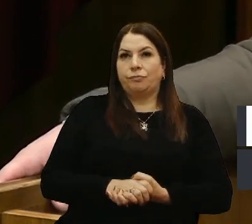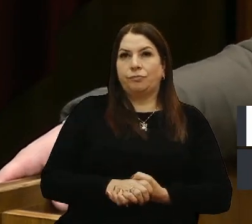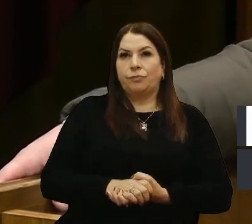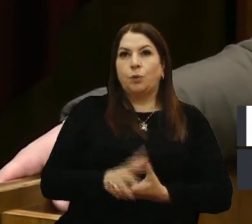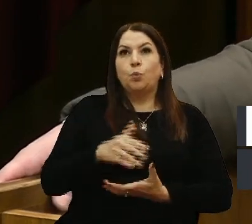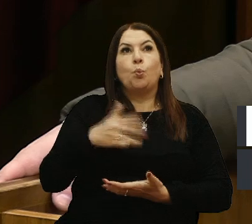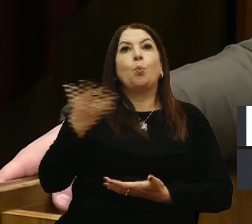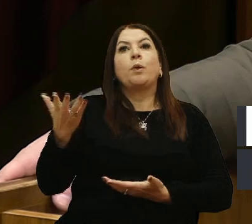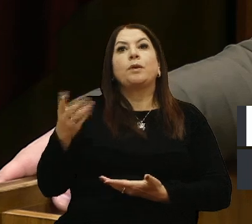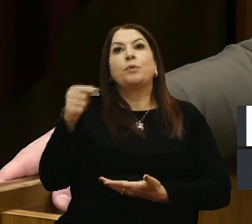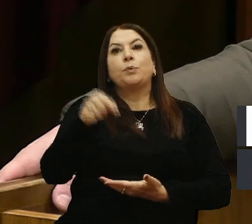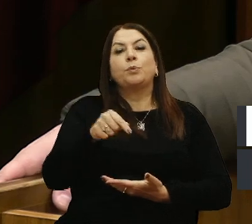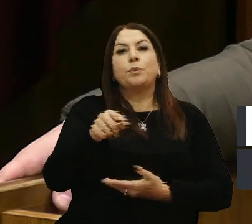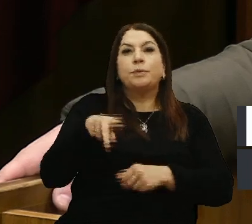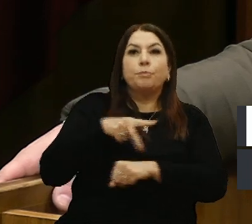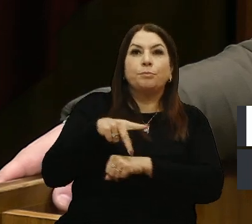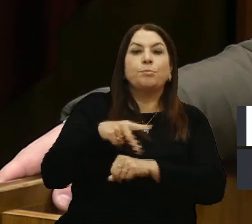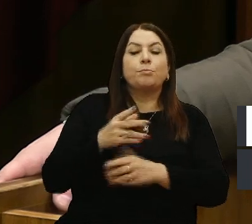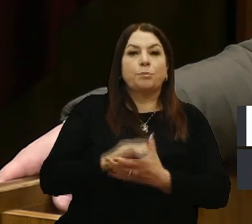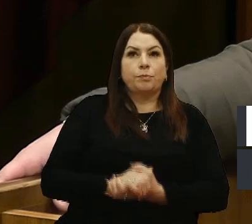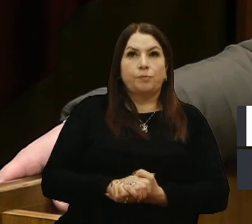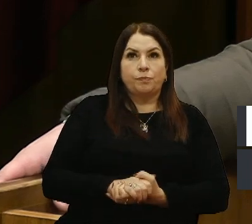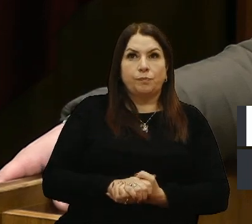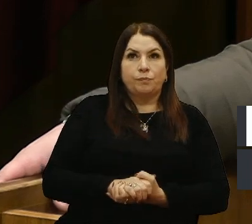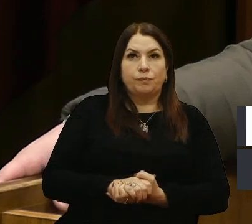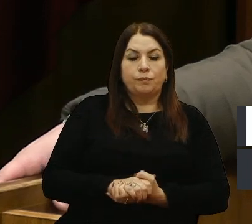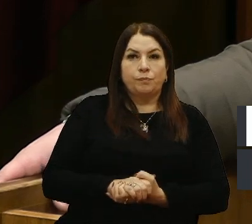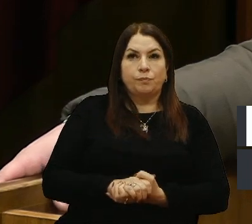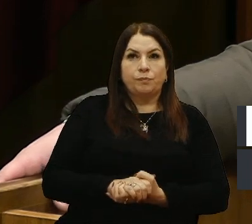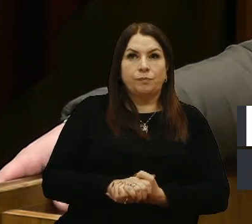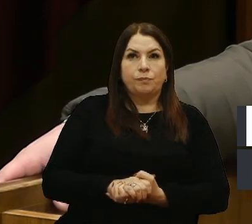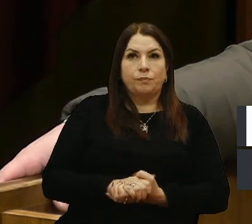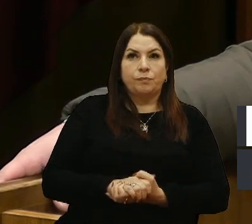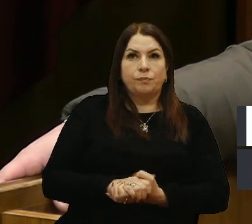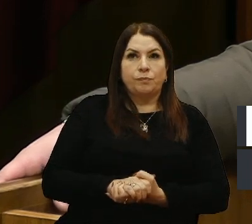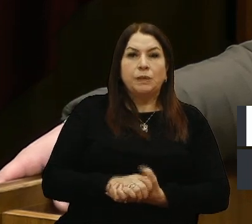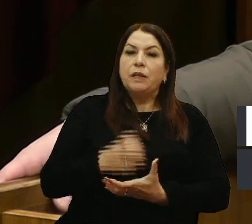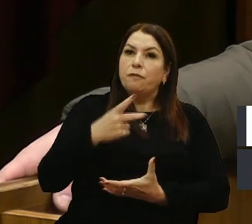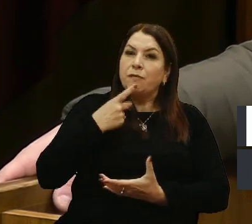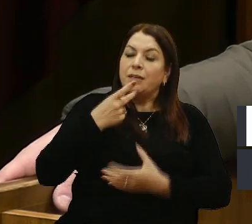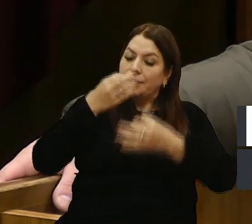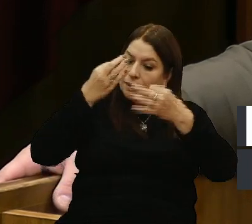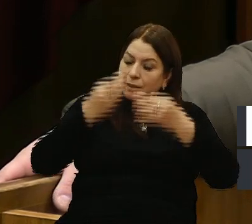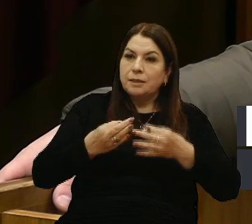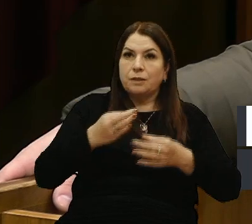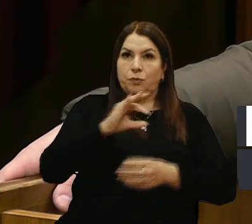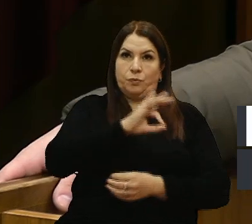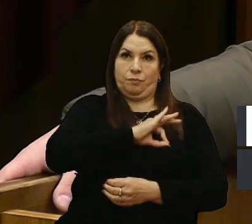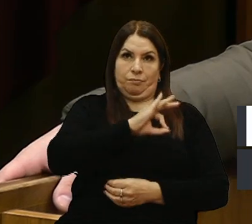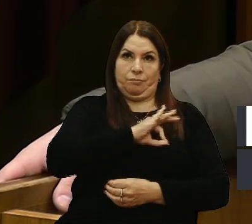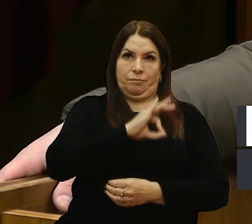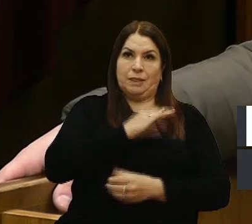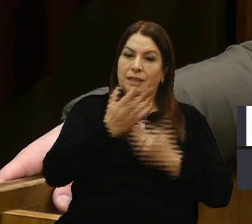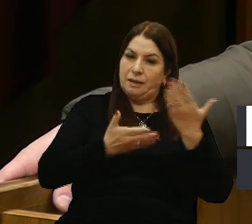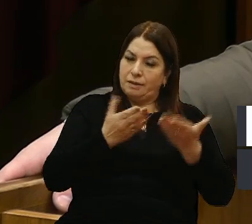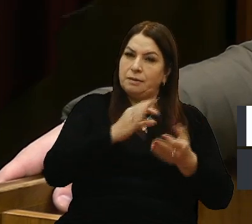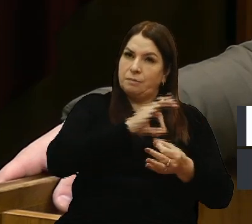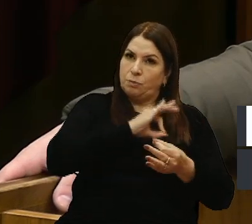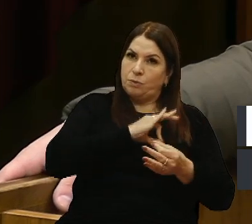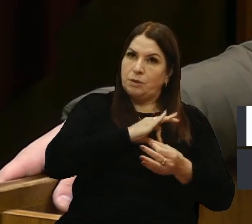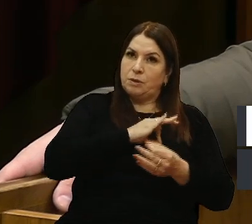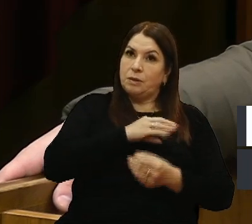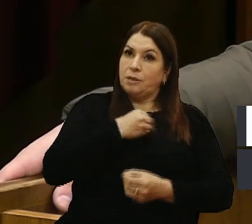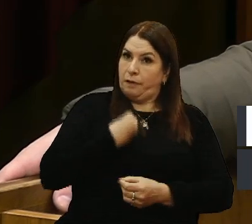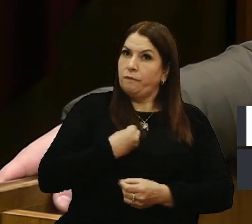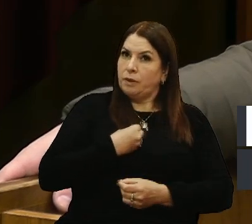Quando é que esse país vai tratar com dignidade o policial que bota sua vida